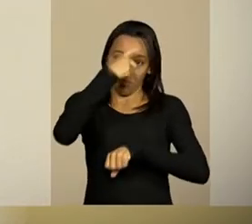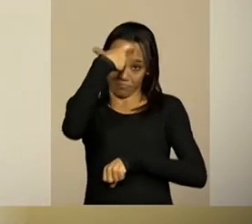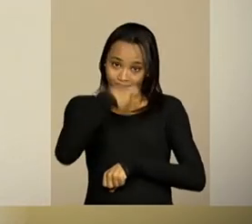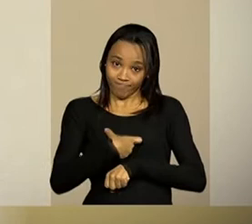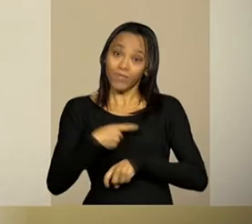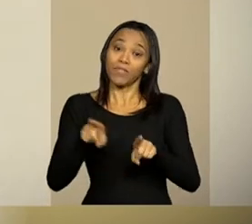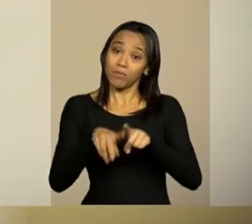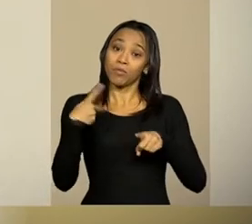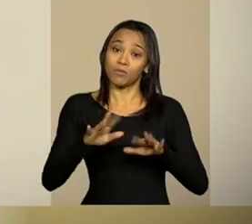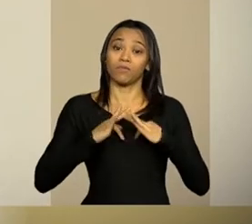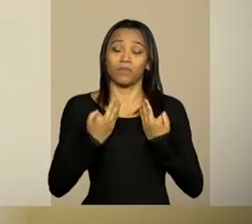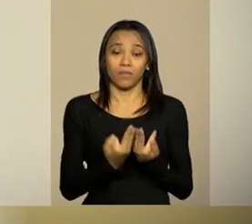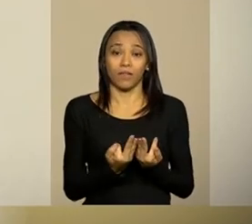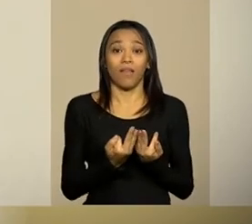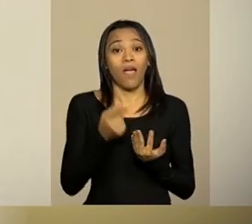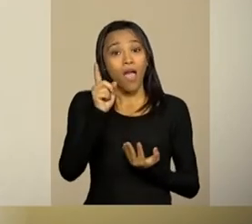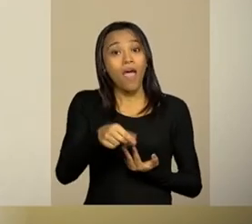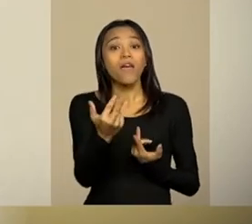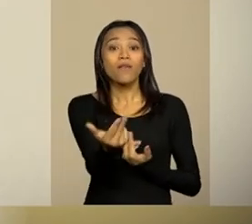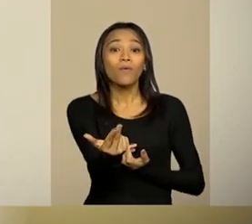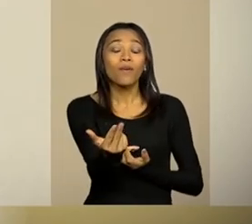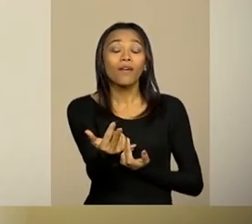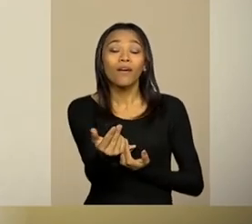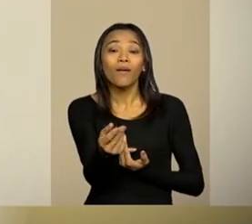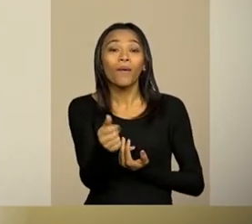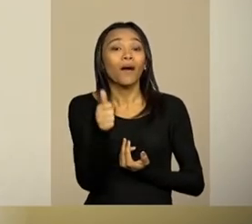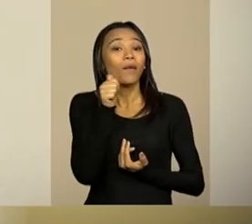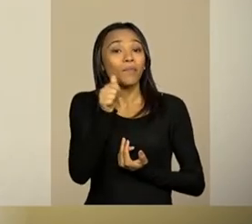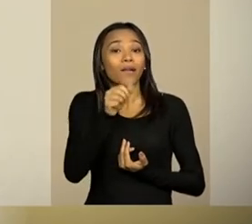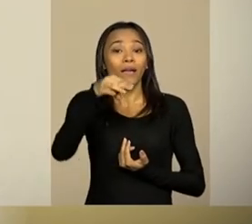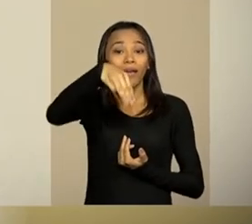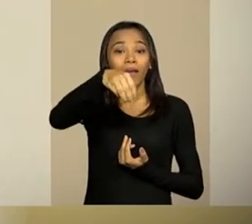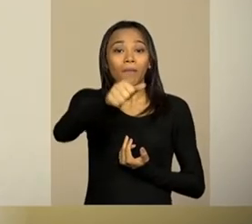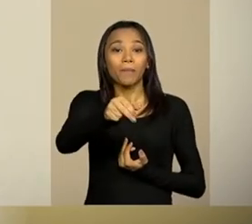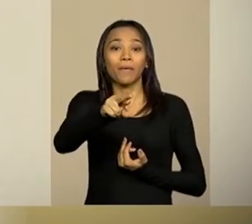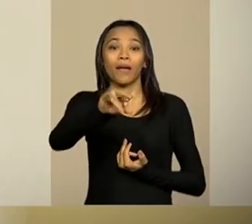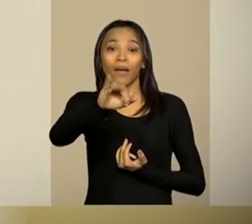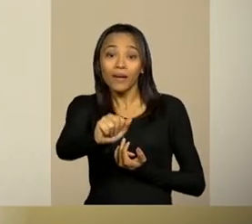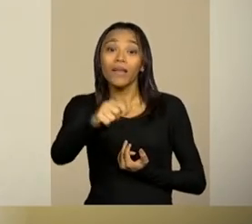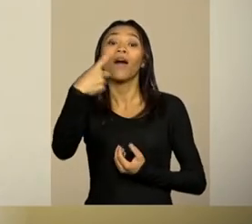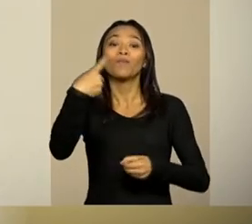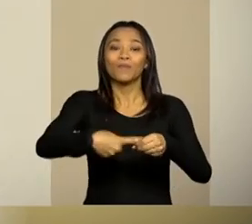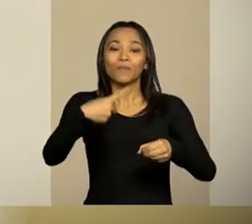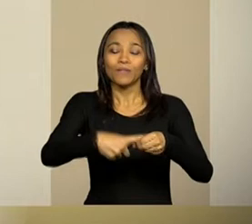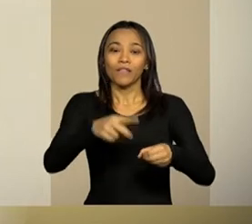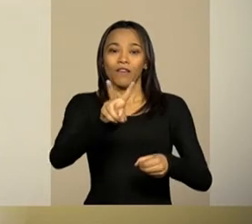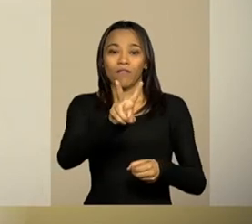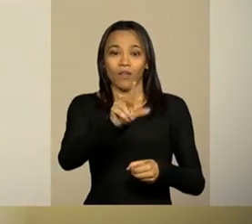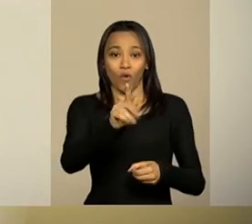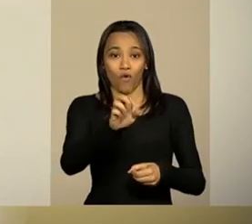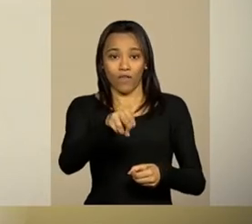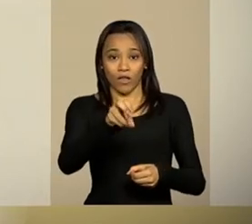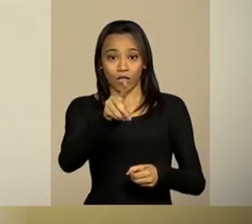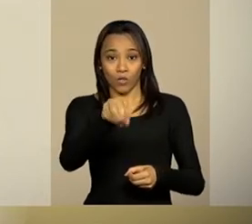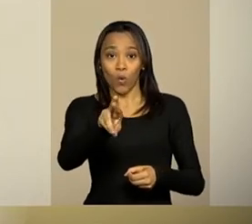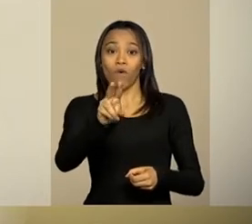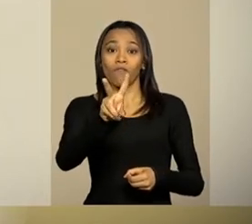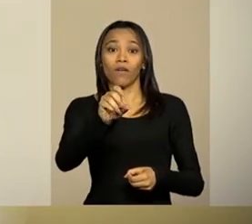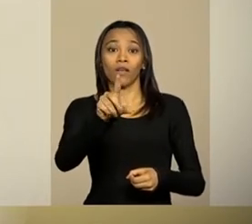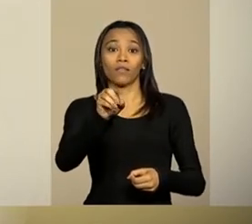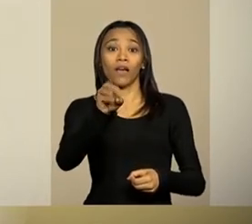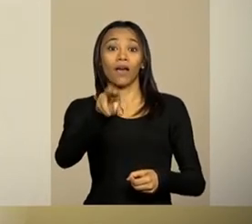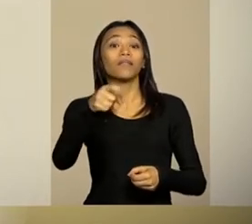mesmas a sua família foi o que fez por exemplo a Maria dos Anjos lá de Governador Valadares em Minas Gerais